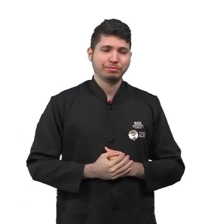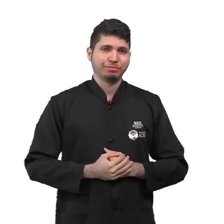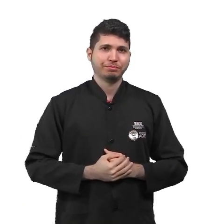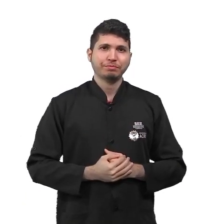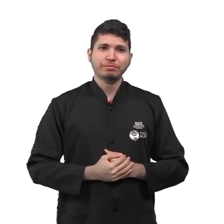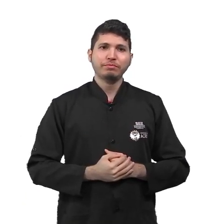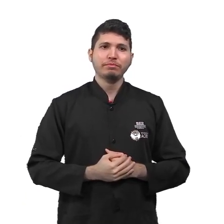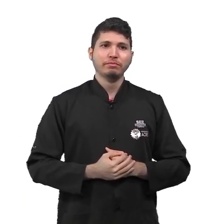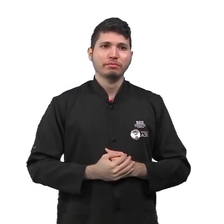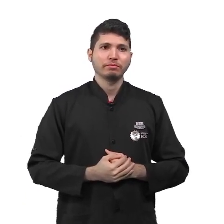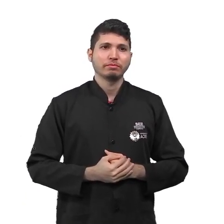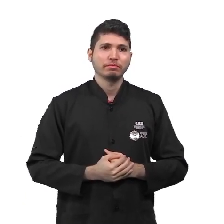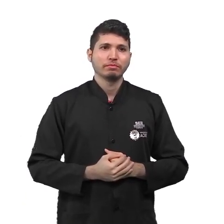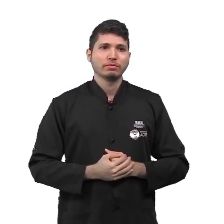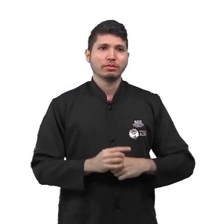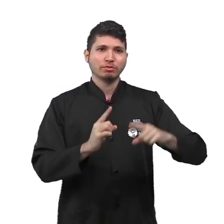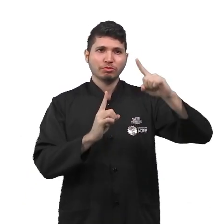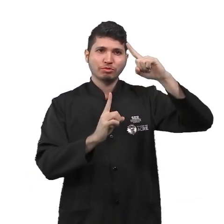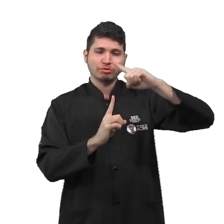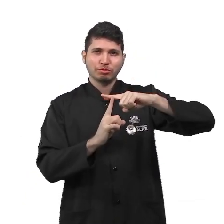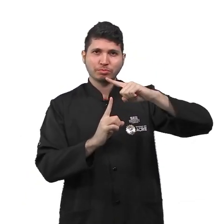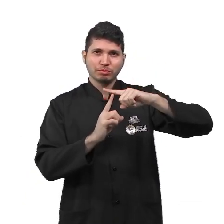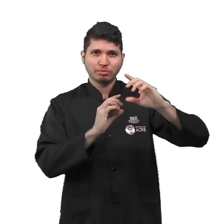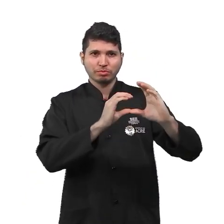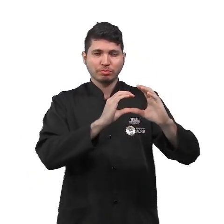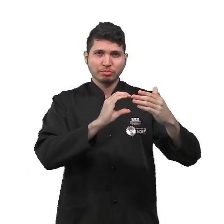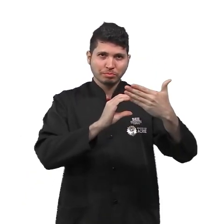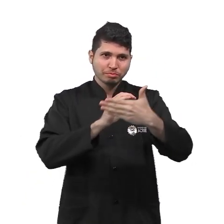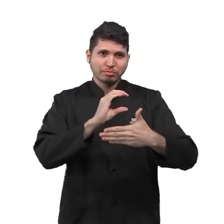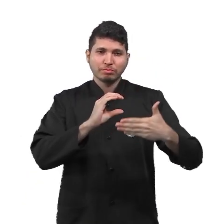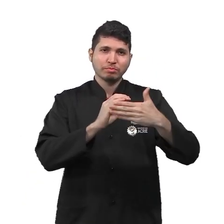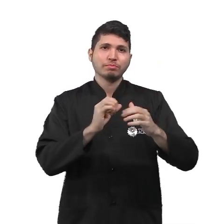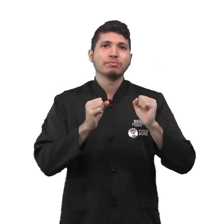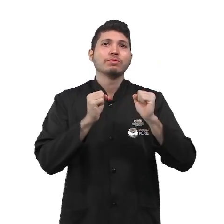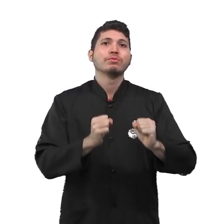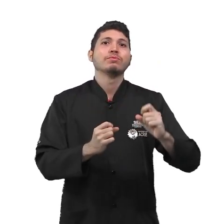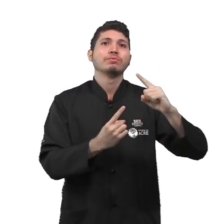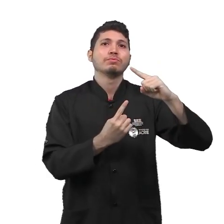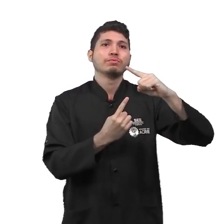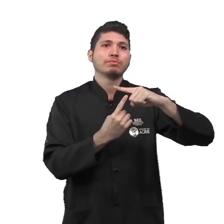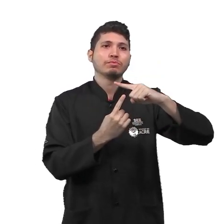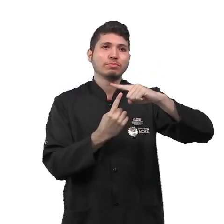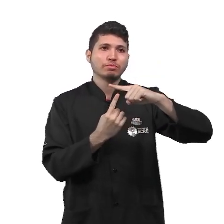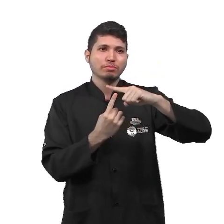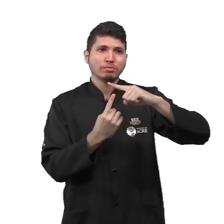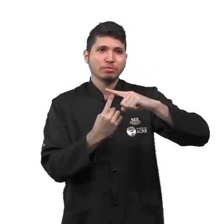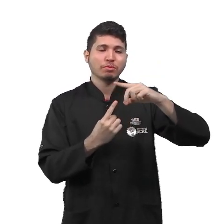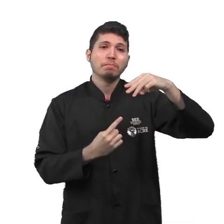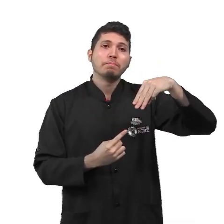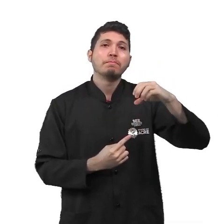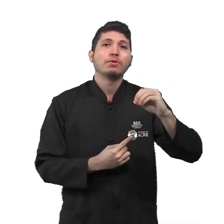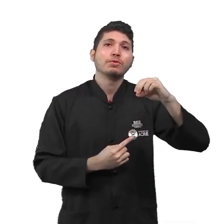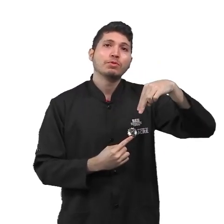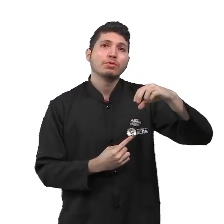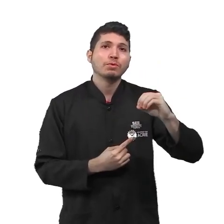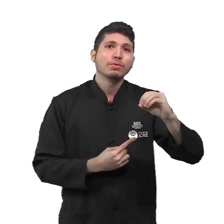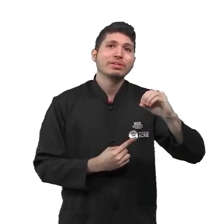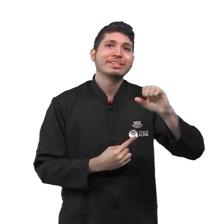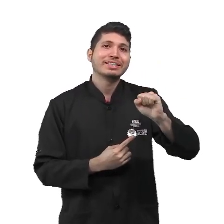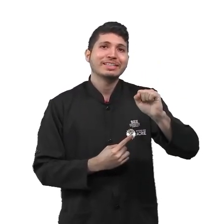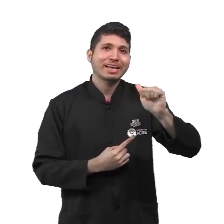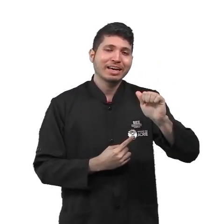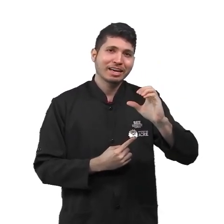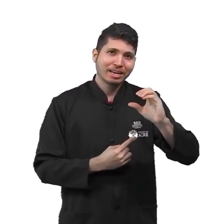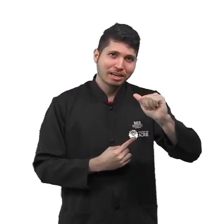classificações relacionadas ali aos carboidratos, eles podem ser classificados em monossacarídeos, Então, aqui, dentre